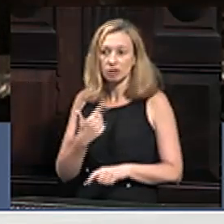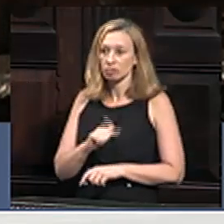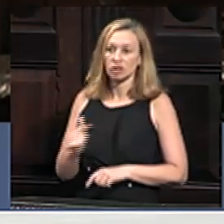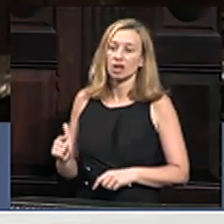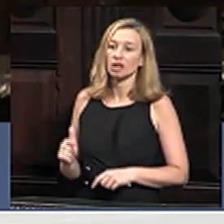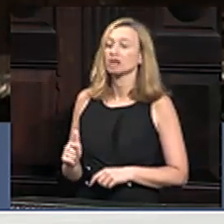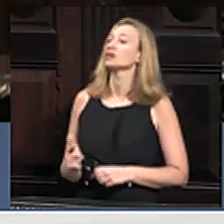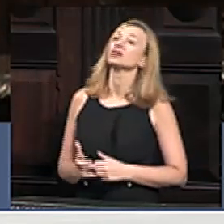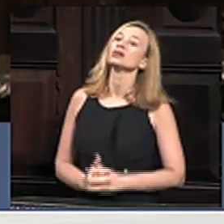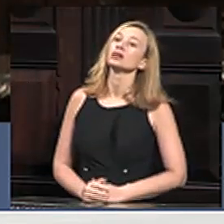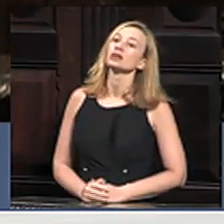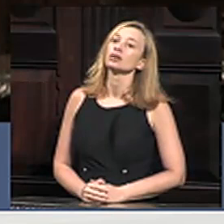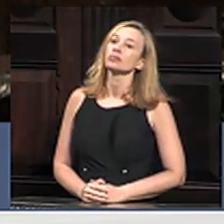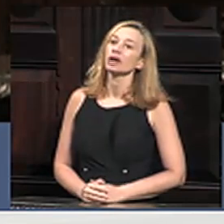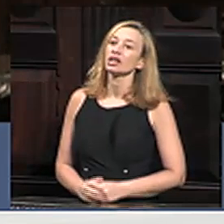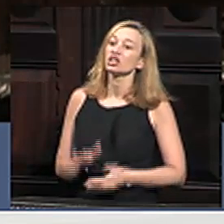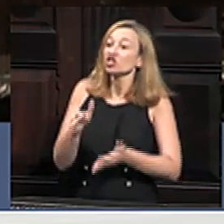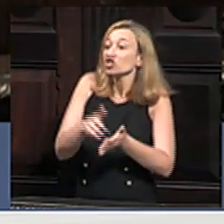cassar mandatos,